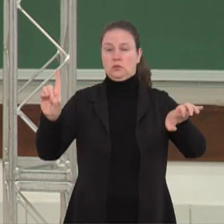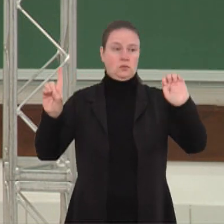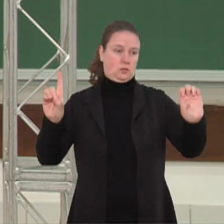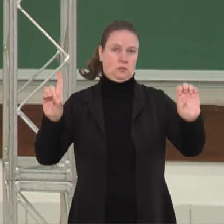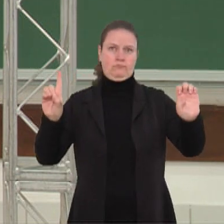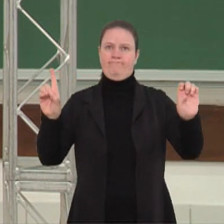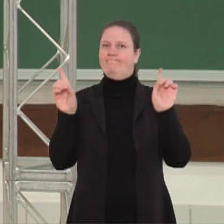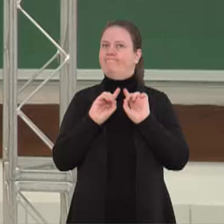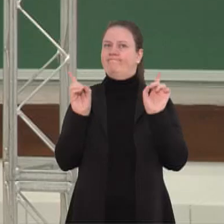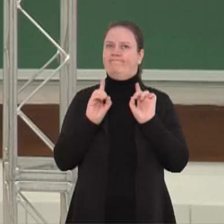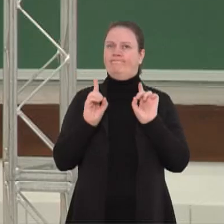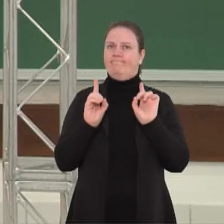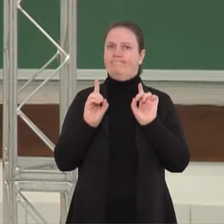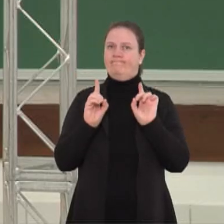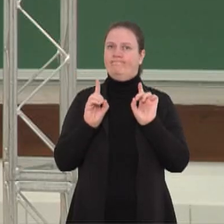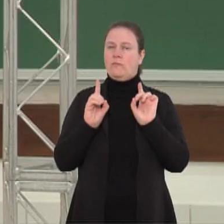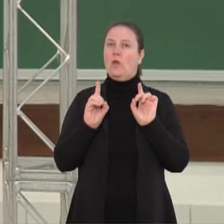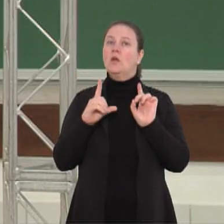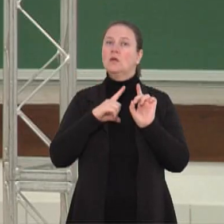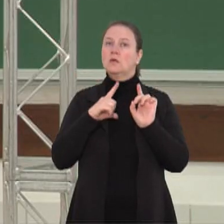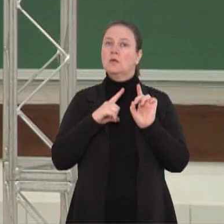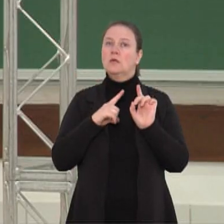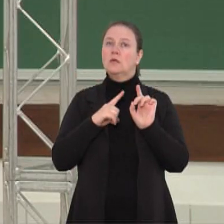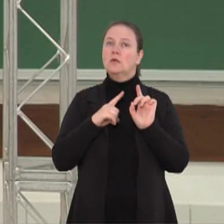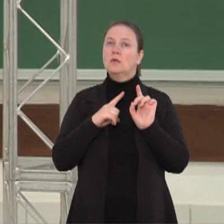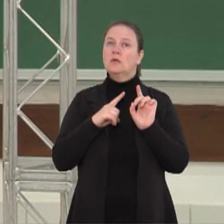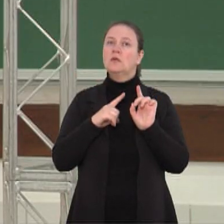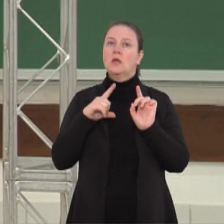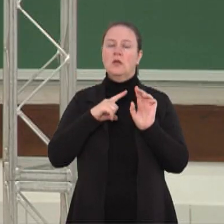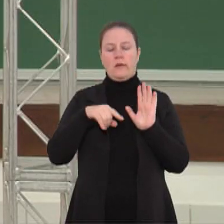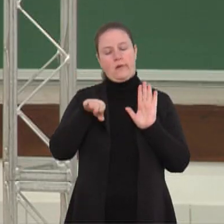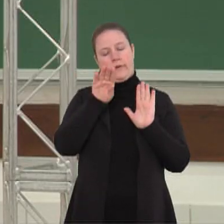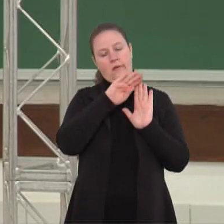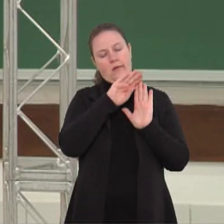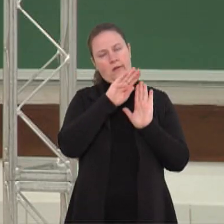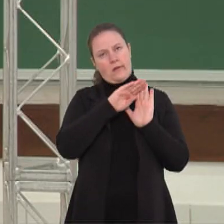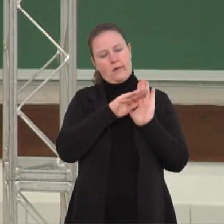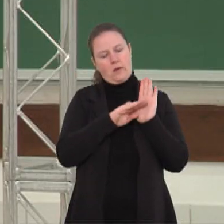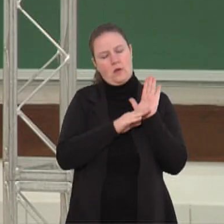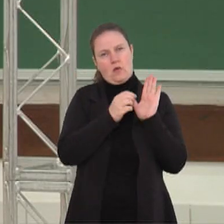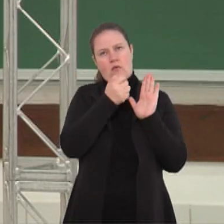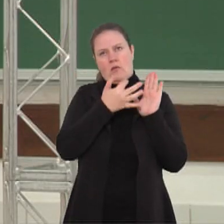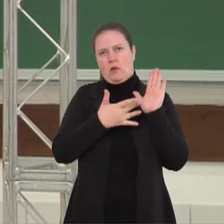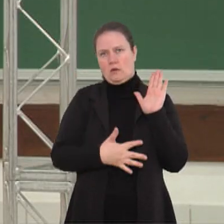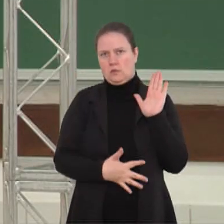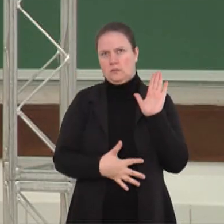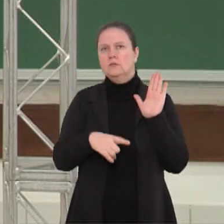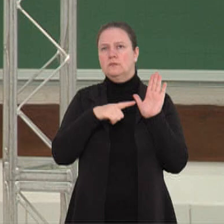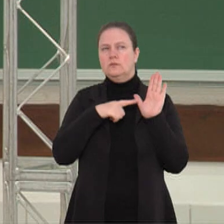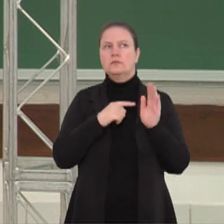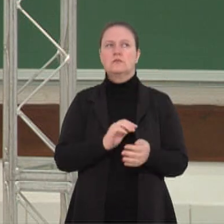esquerda. Cada uma dessas duas posições e são subdivididas num monte de itens.